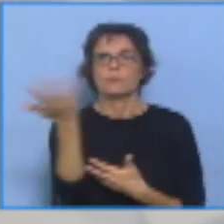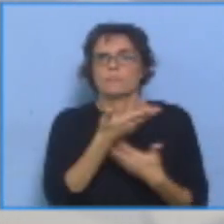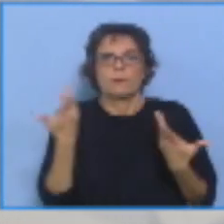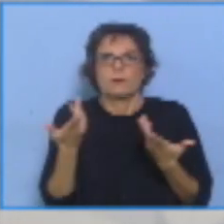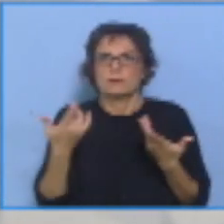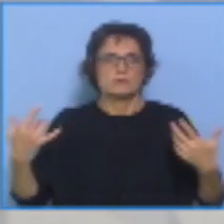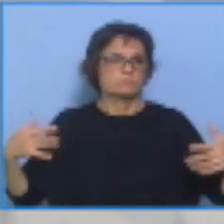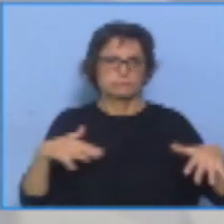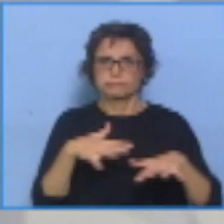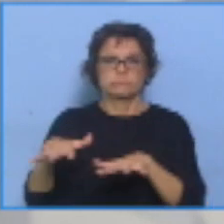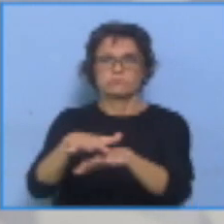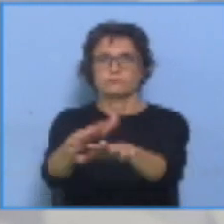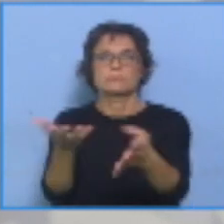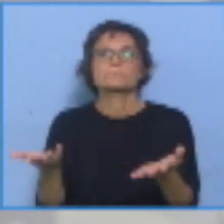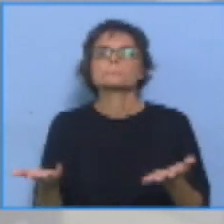para além